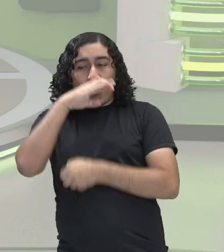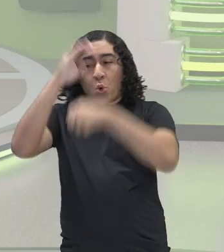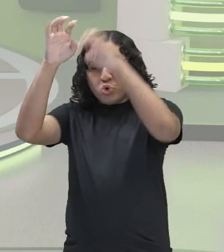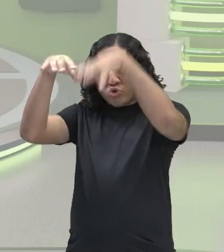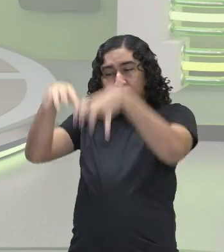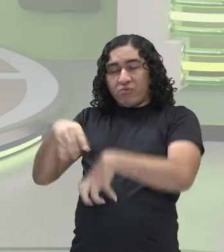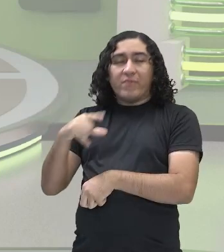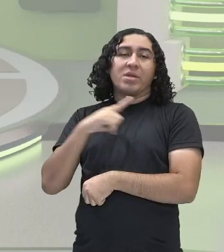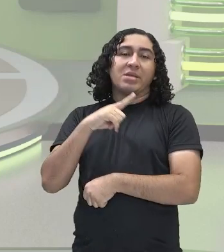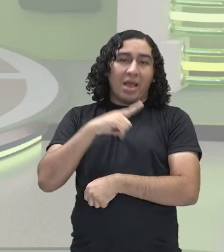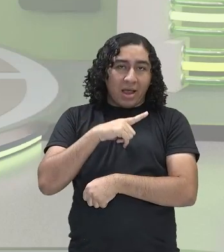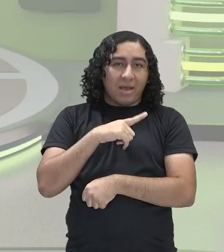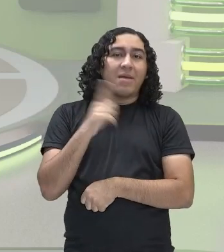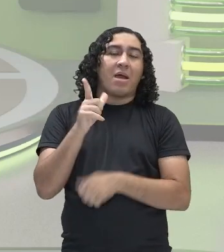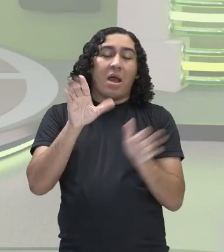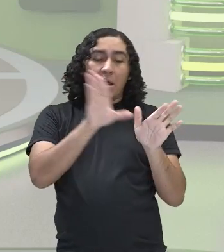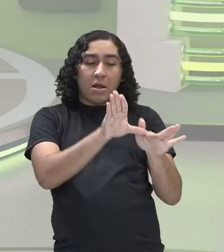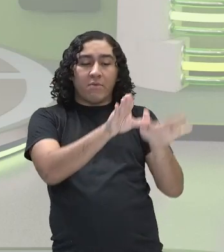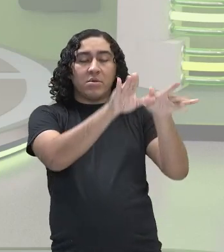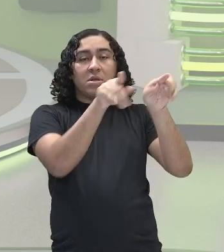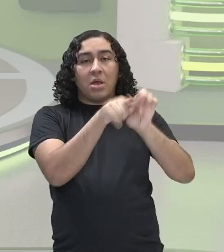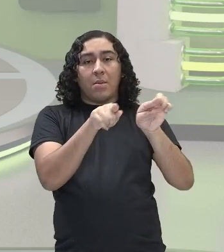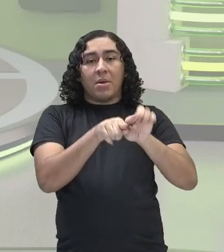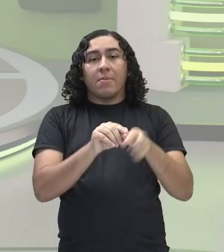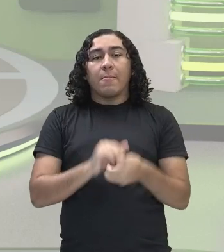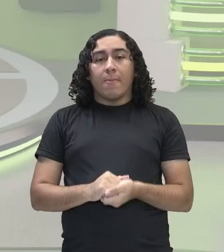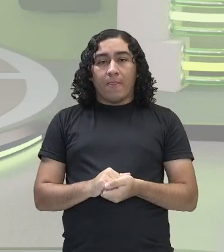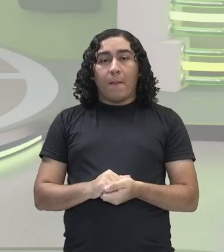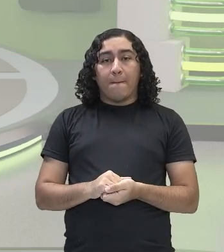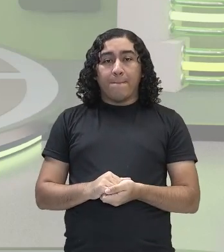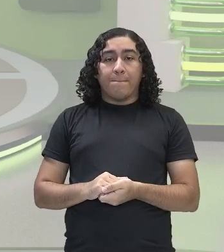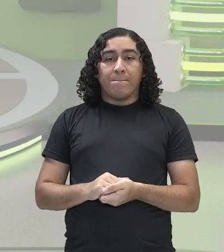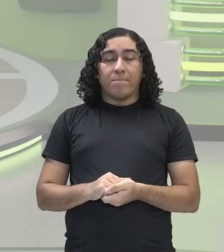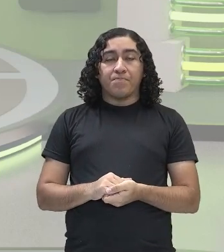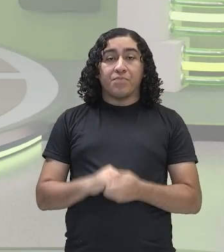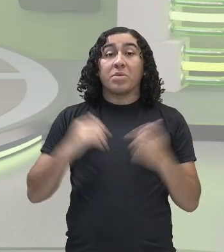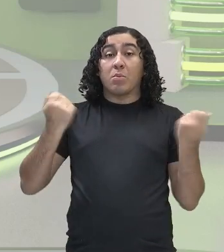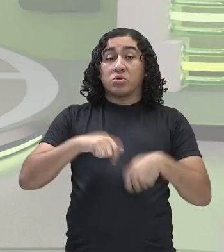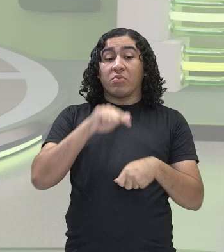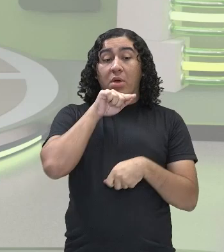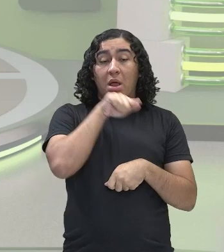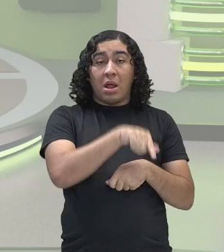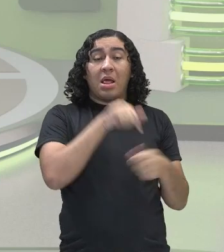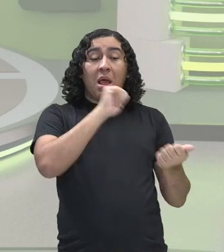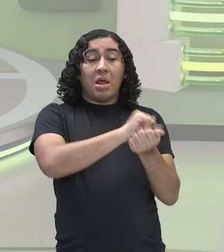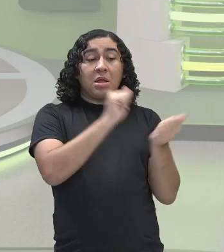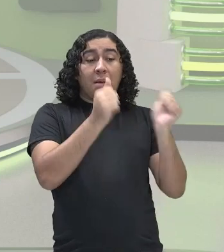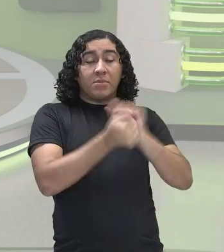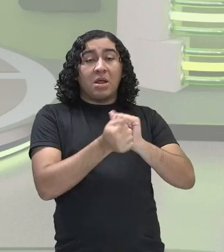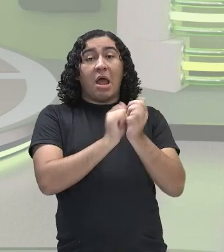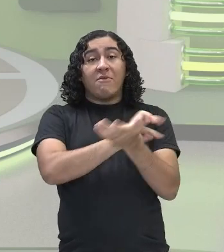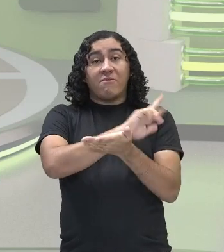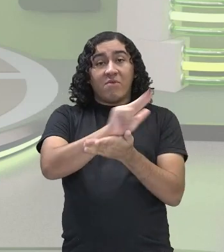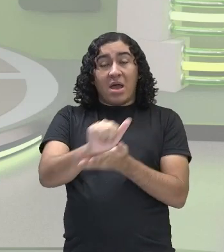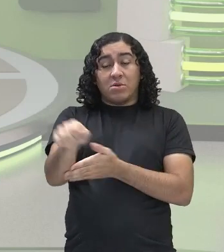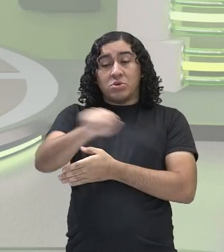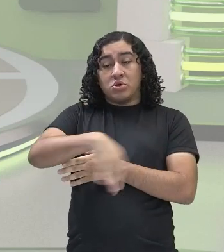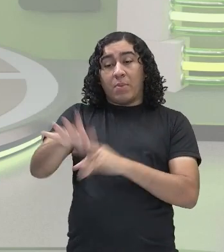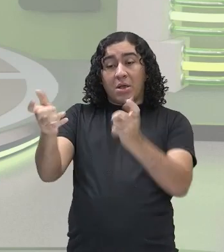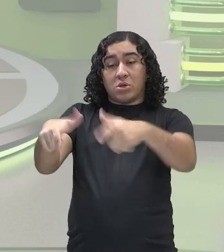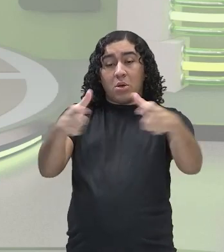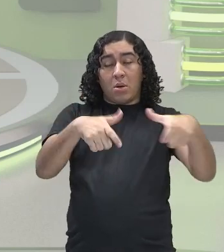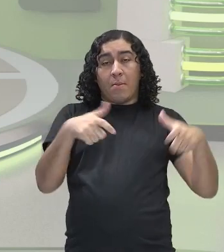uma variedade de habitat, mostrando aí a adaptação delas a esses diferentes habitats, desde florestas